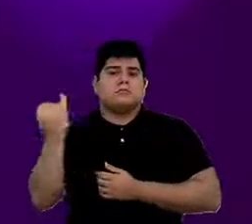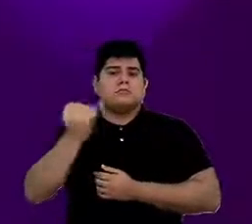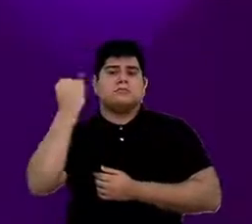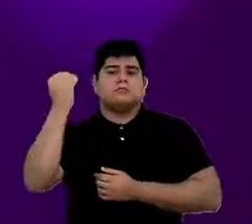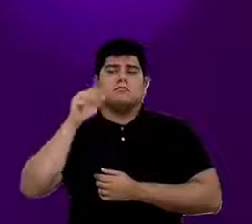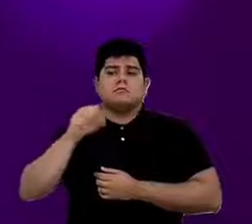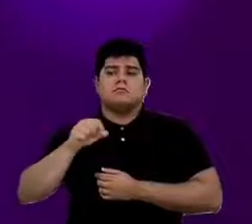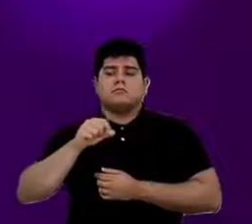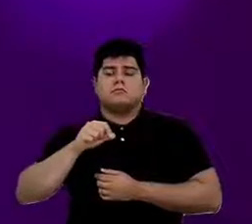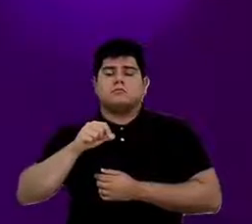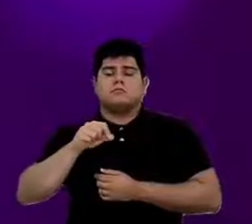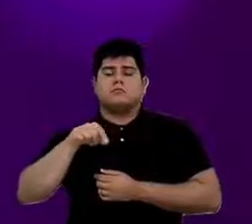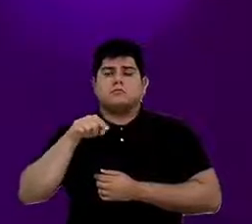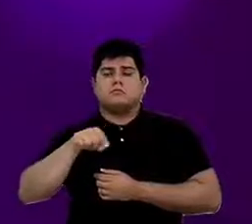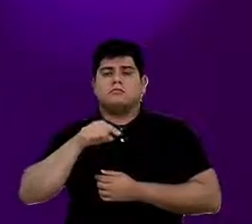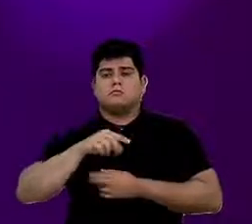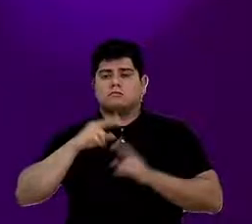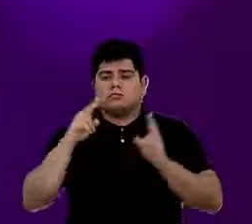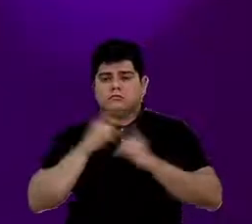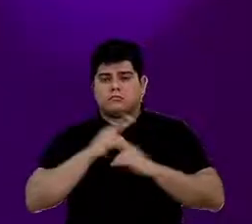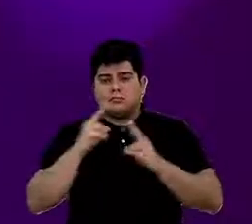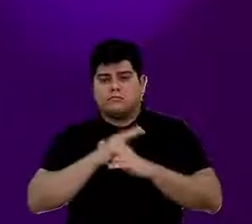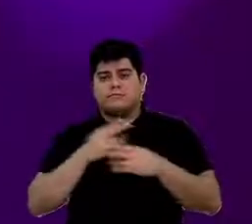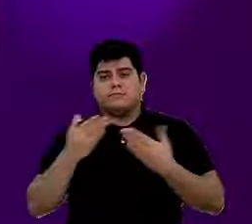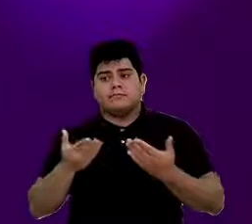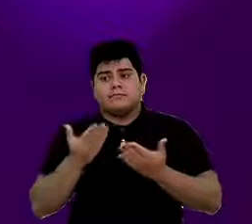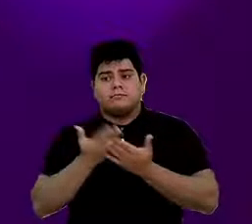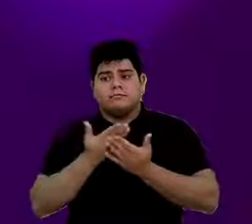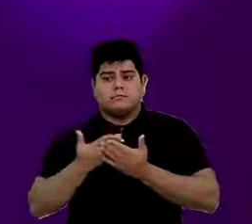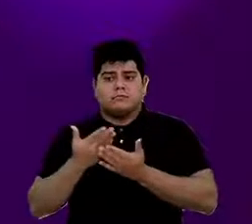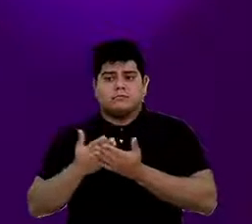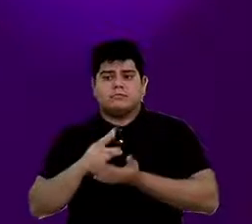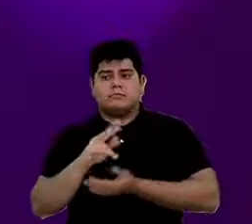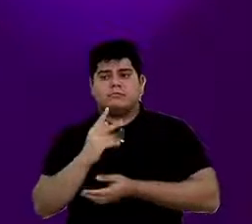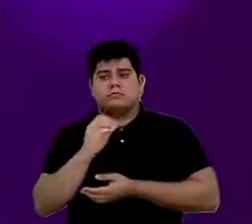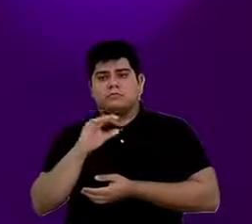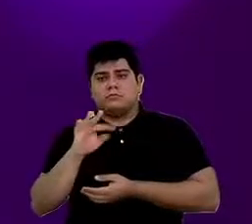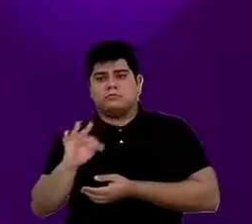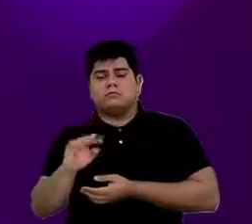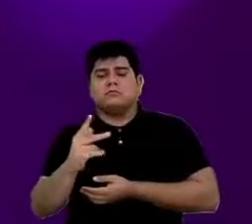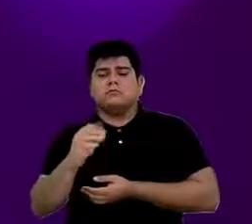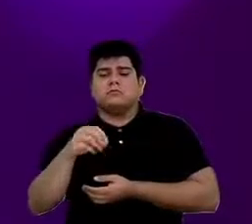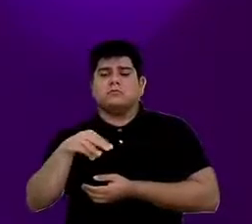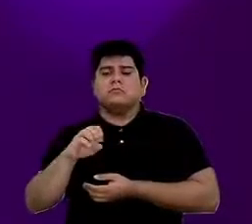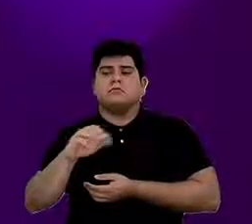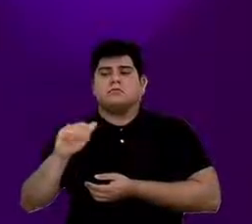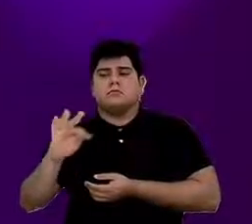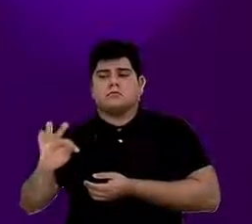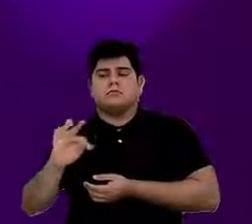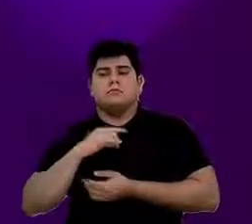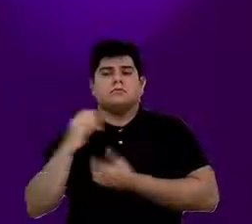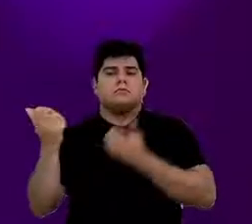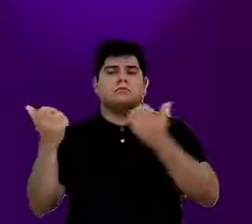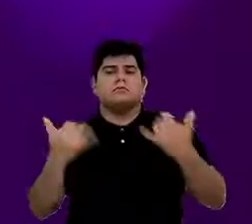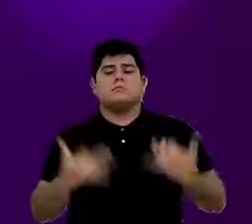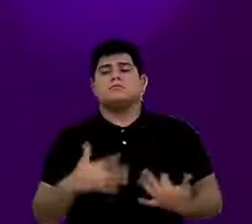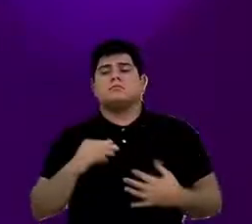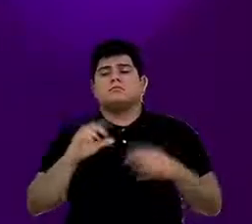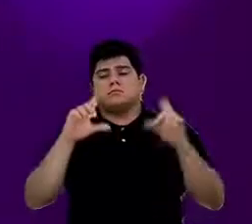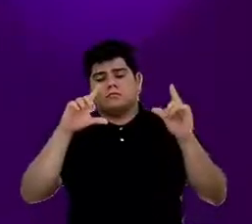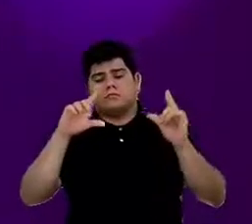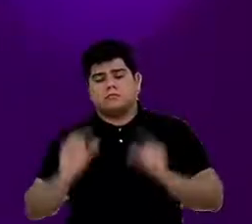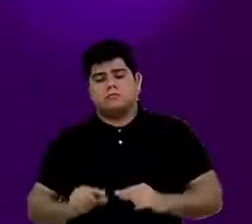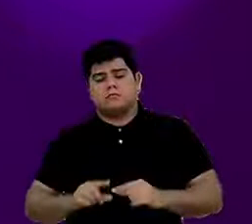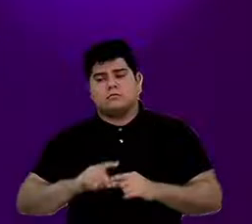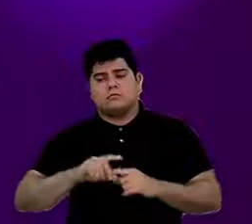de emergência. Estudos como HOMICAT, CT-STAT e ACRIN descreveram uma redução da